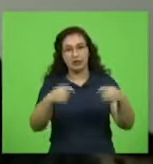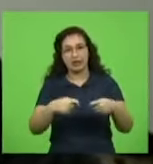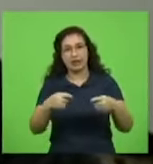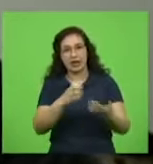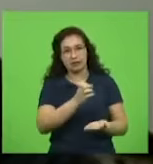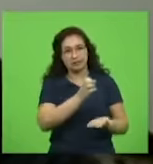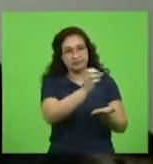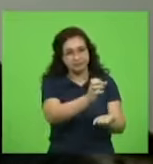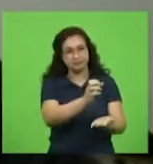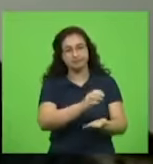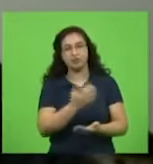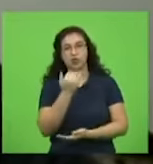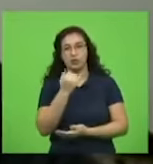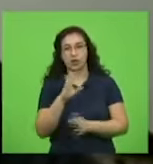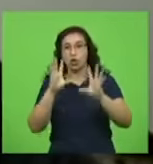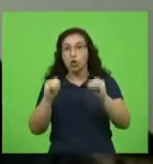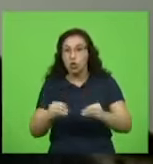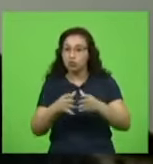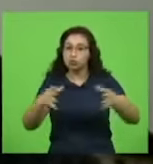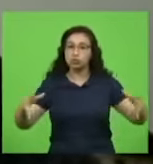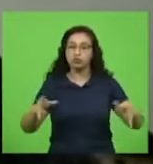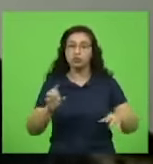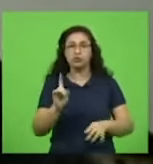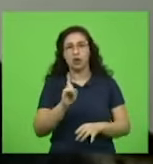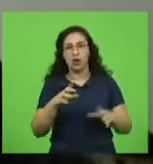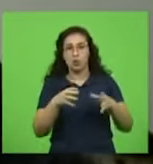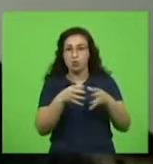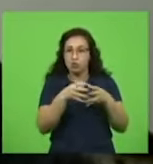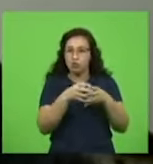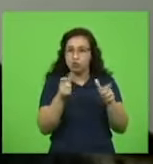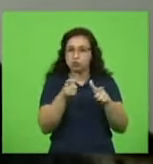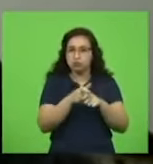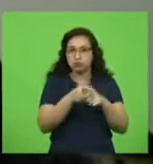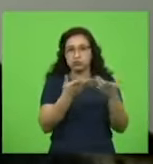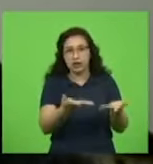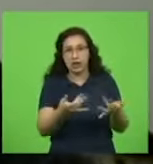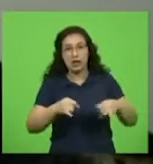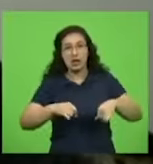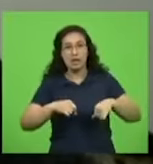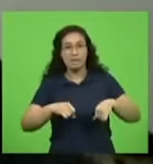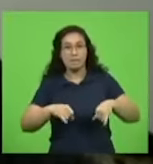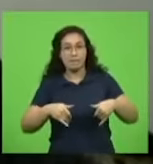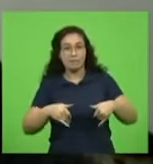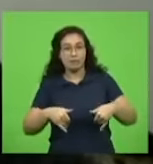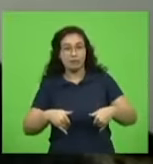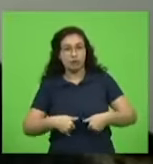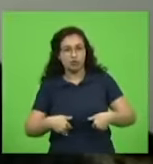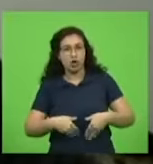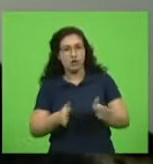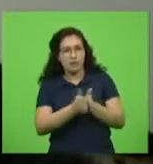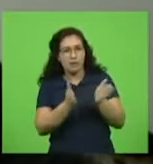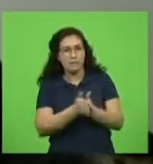de alimentos. Não é para todos, mas é só para um grupo de pessoas que são carentes, que recebem o Bolsa Família,